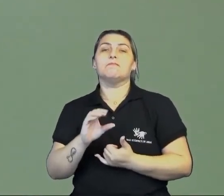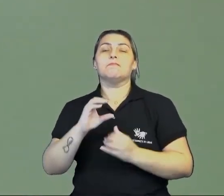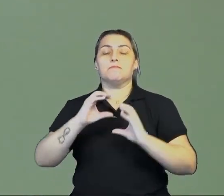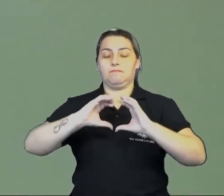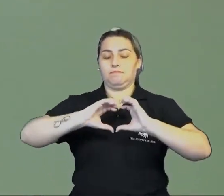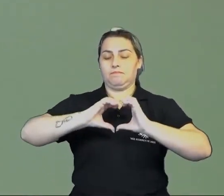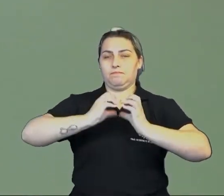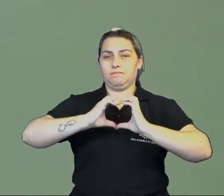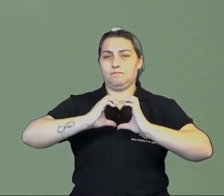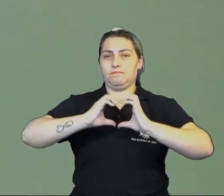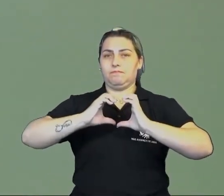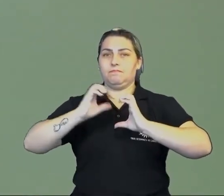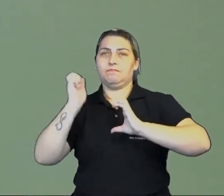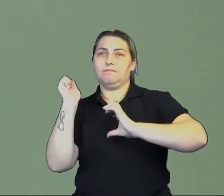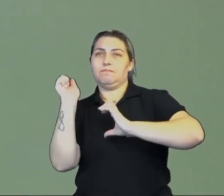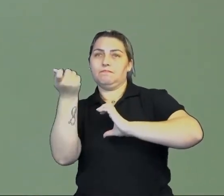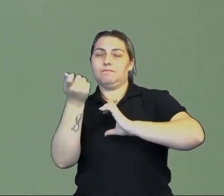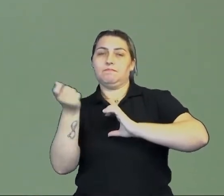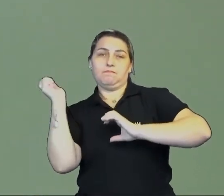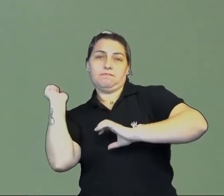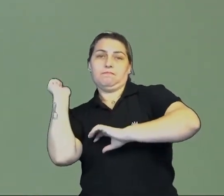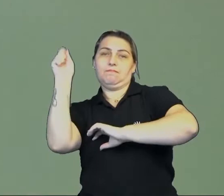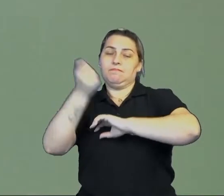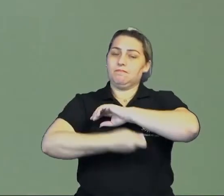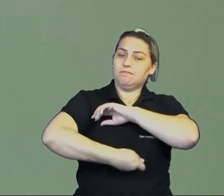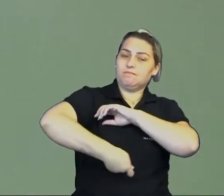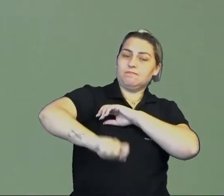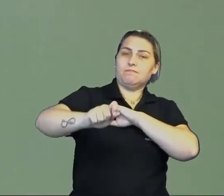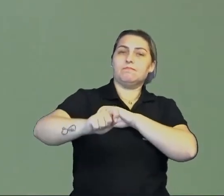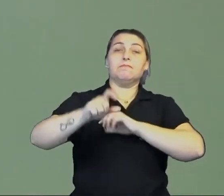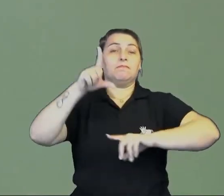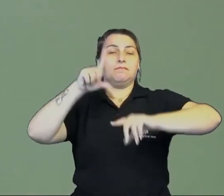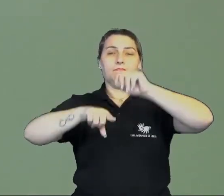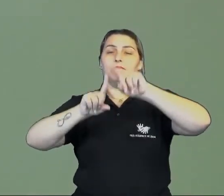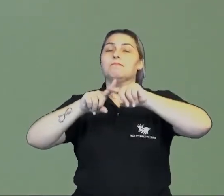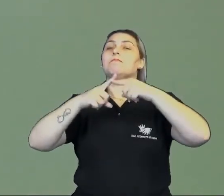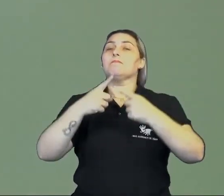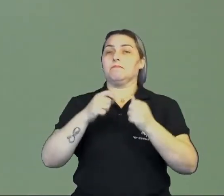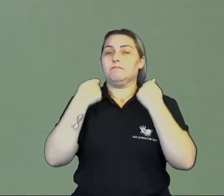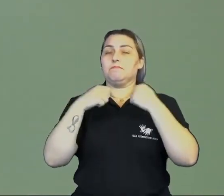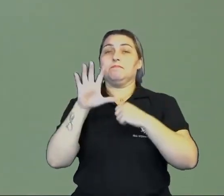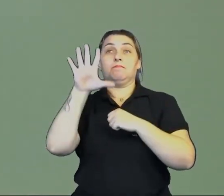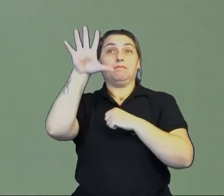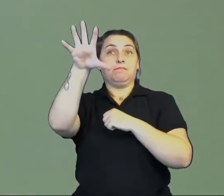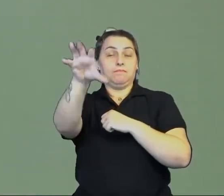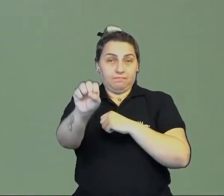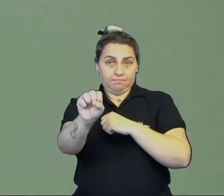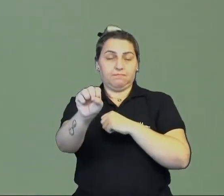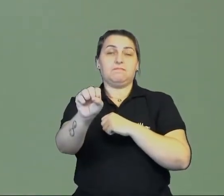fazia, jogava por cima, arremessava, tocava, fazia uma estrelinha, mas só tinha que tocar na bola. Se eu pegasse